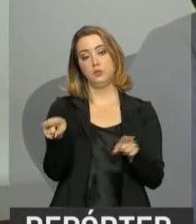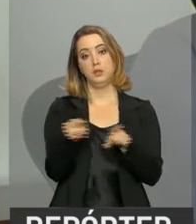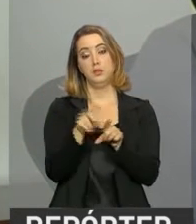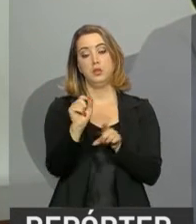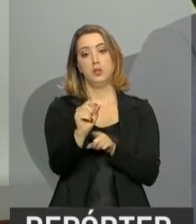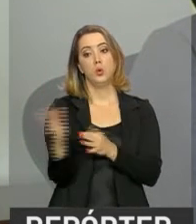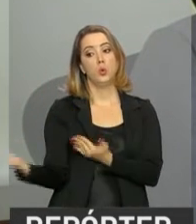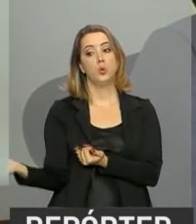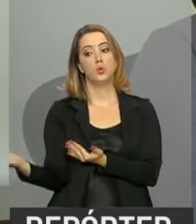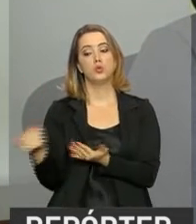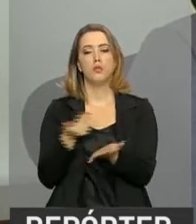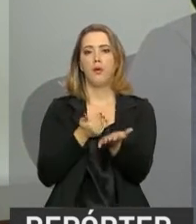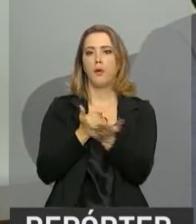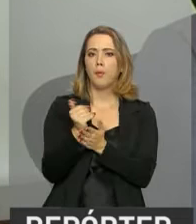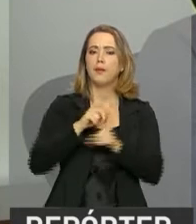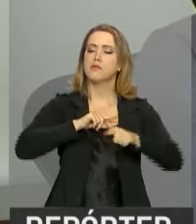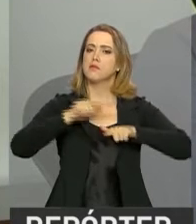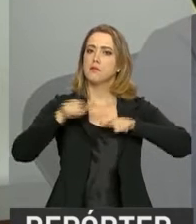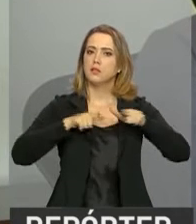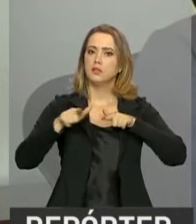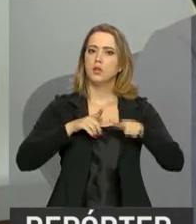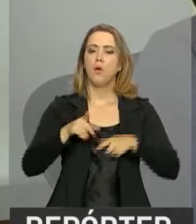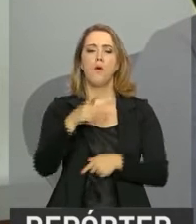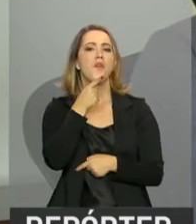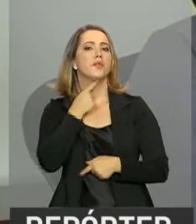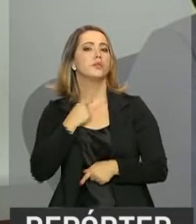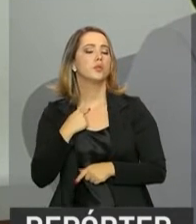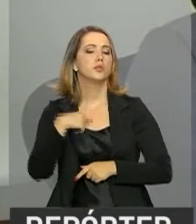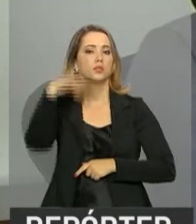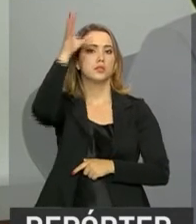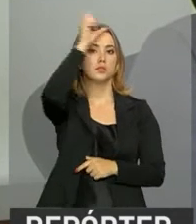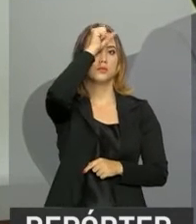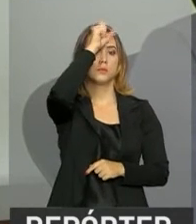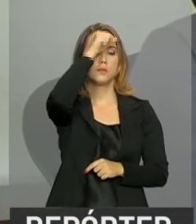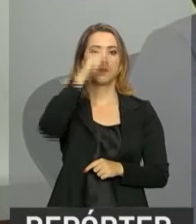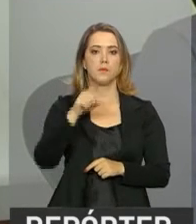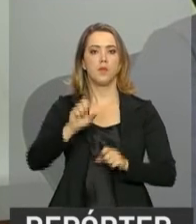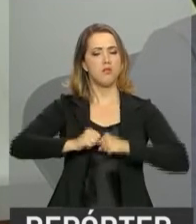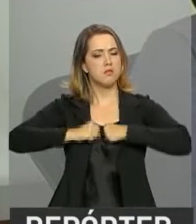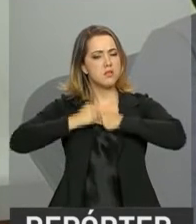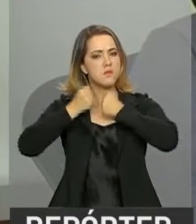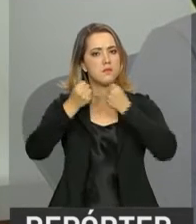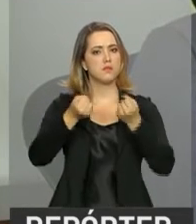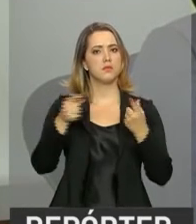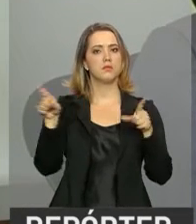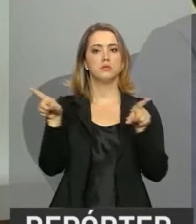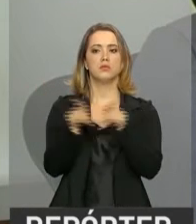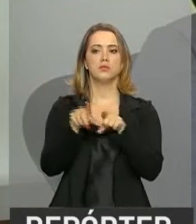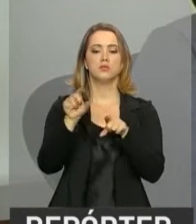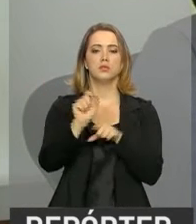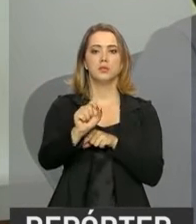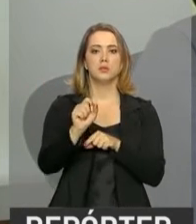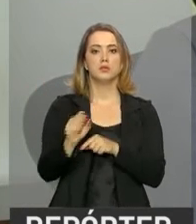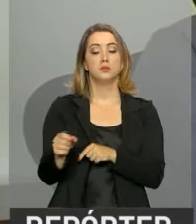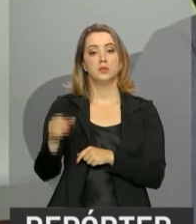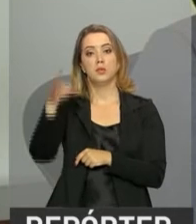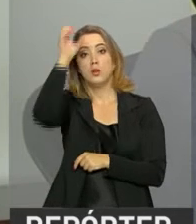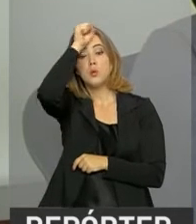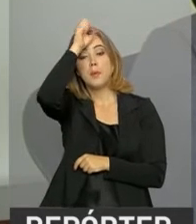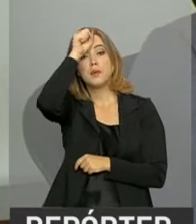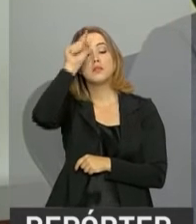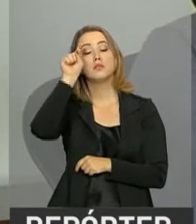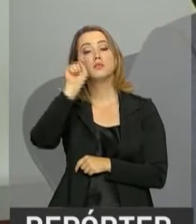ele tem iniciativa ele tem muita vontade de aprender ele é esforçado e o aprendizado na